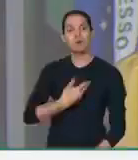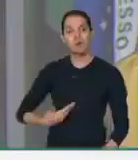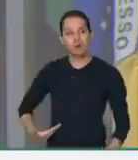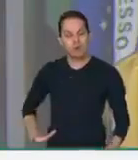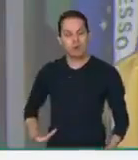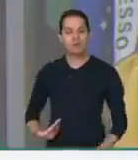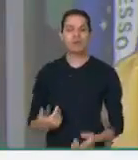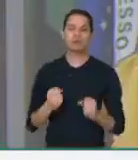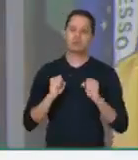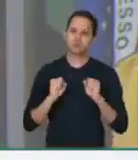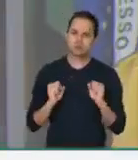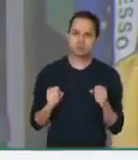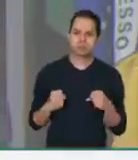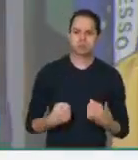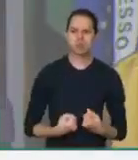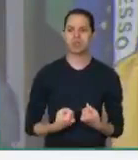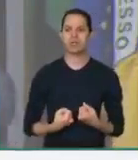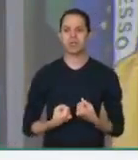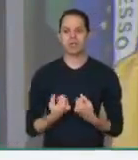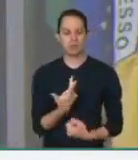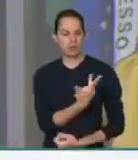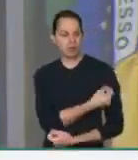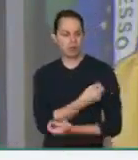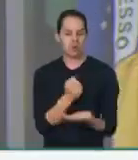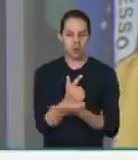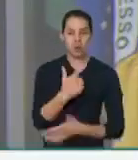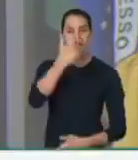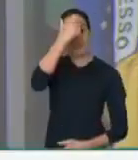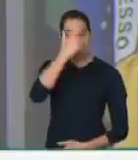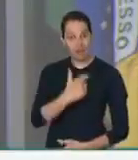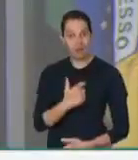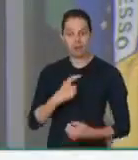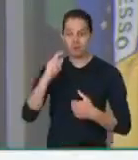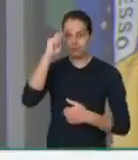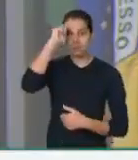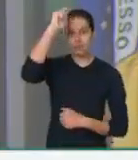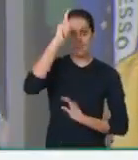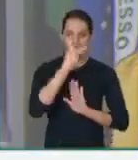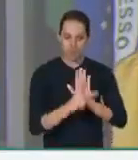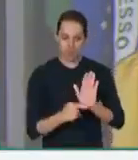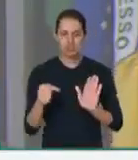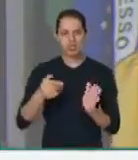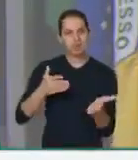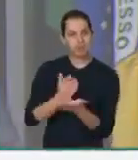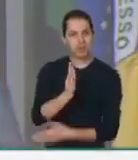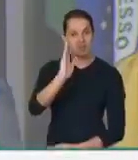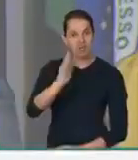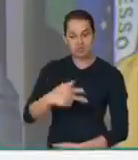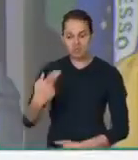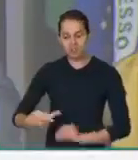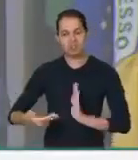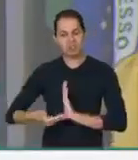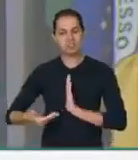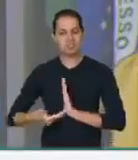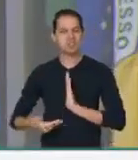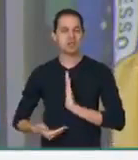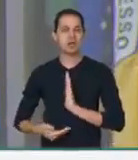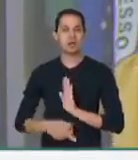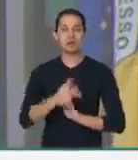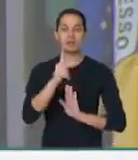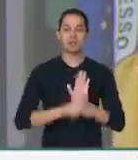tem-se esforçado para aquisição de vacinas é o mesmo soltou de um projeto aprovado nessa casa